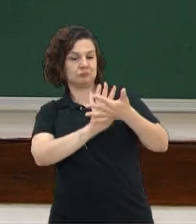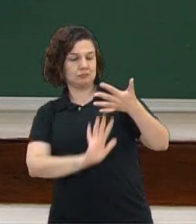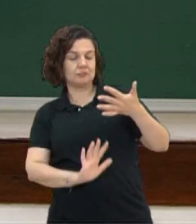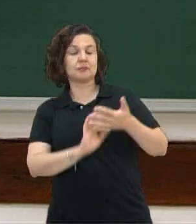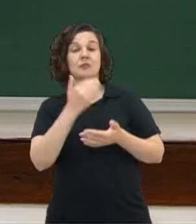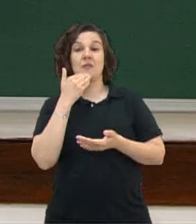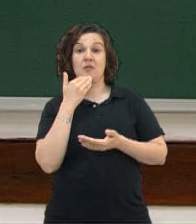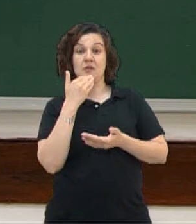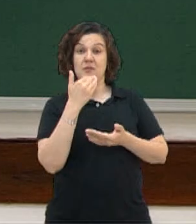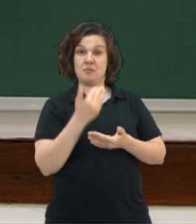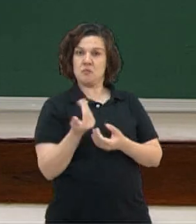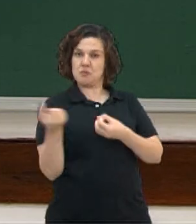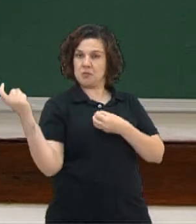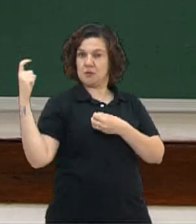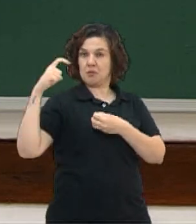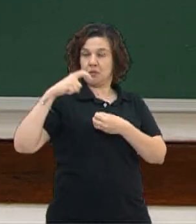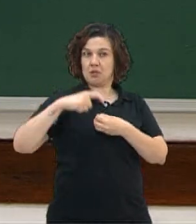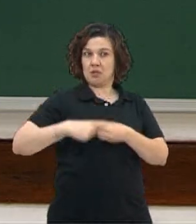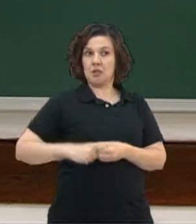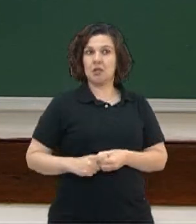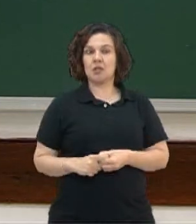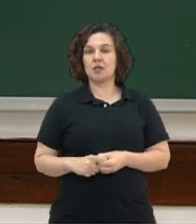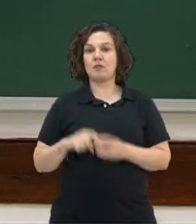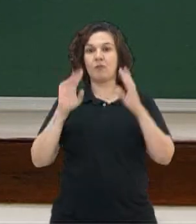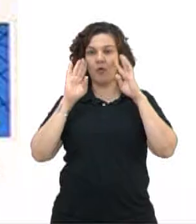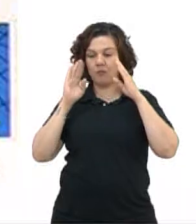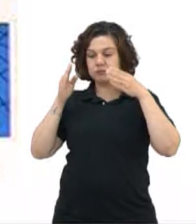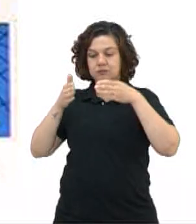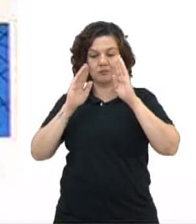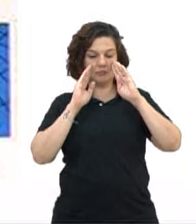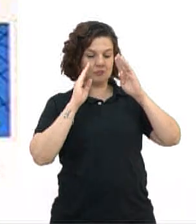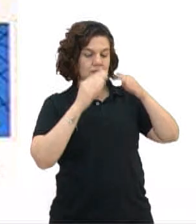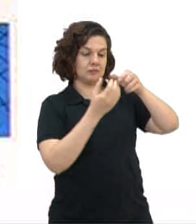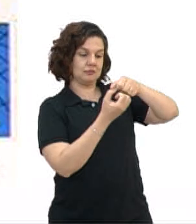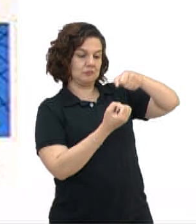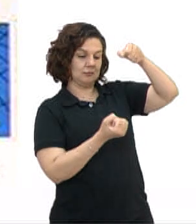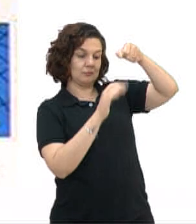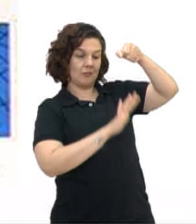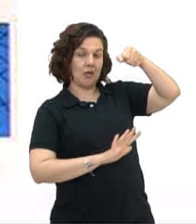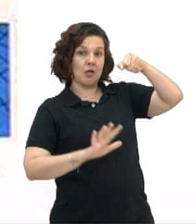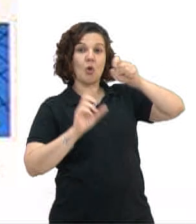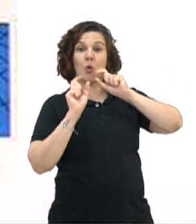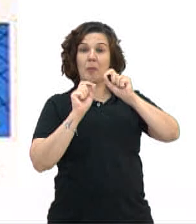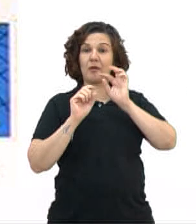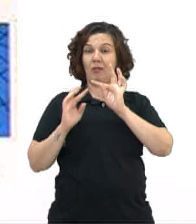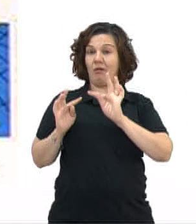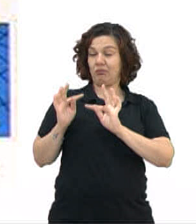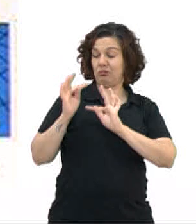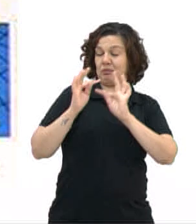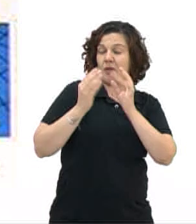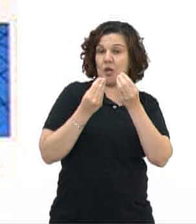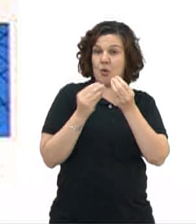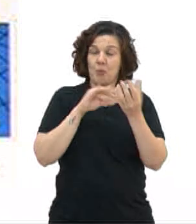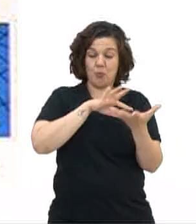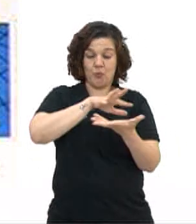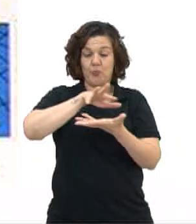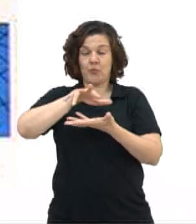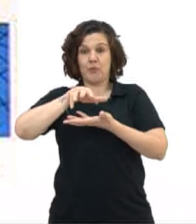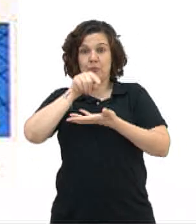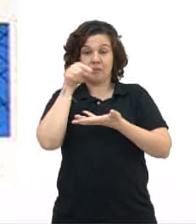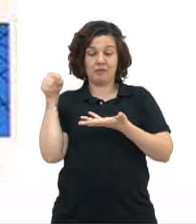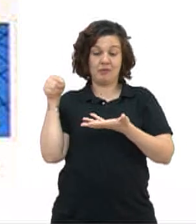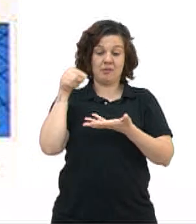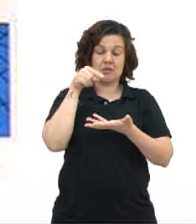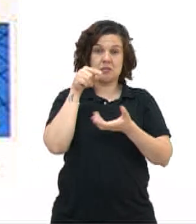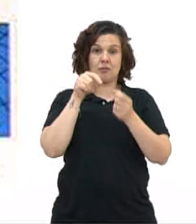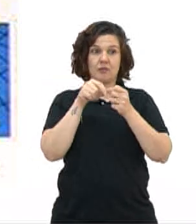foi solicitado foram as projeções cartográficas, que são técnicas de representação da superfície terrestre